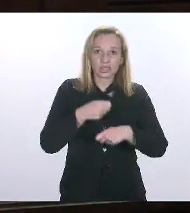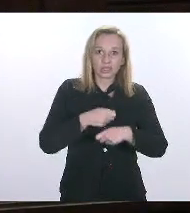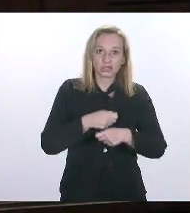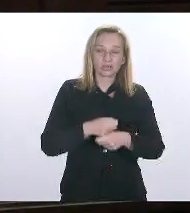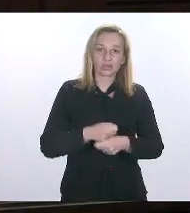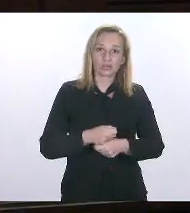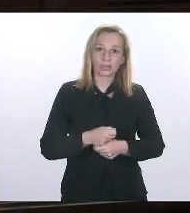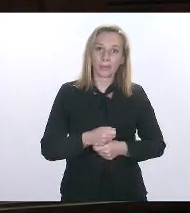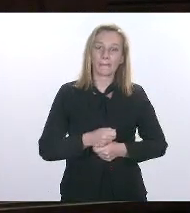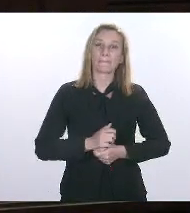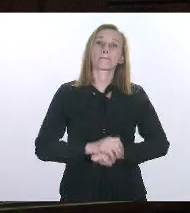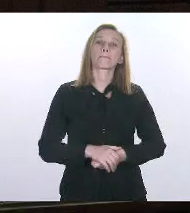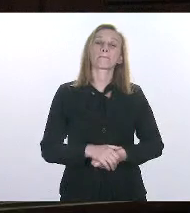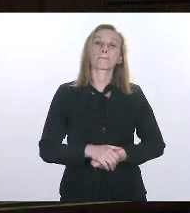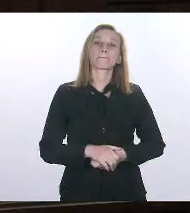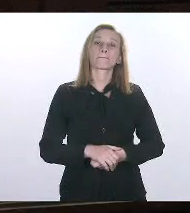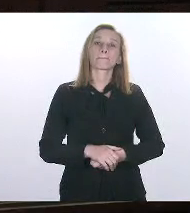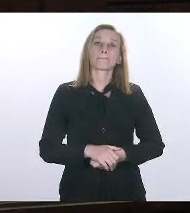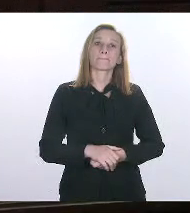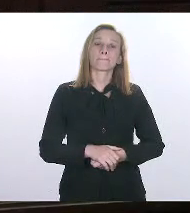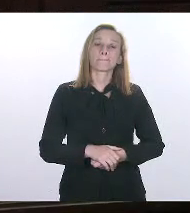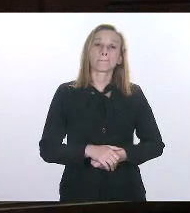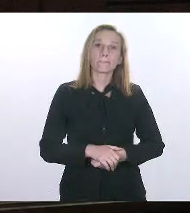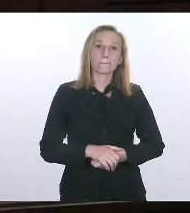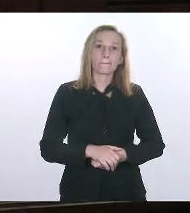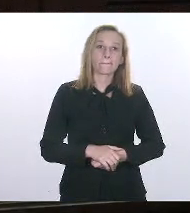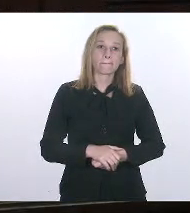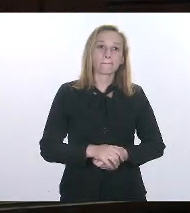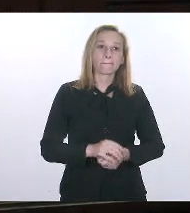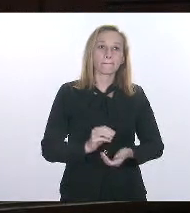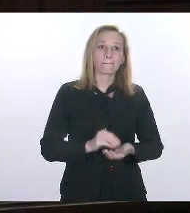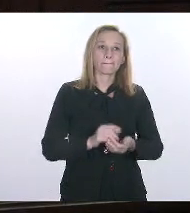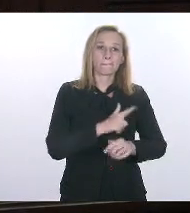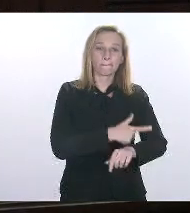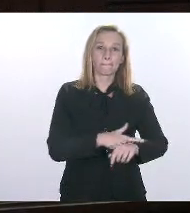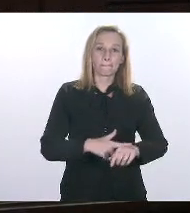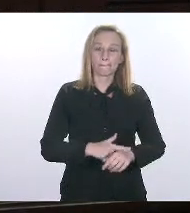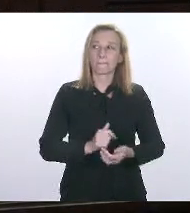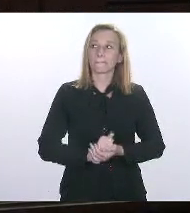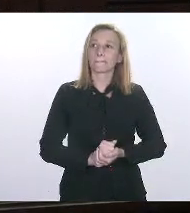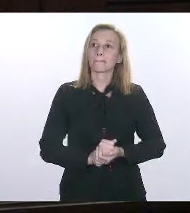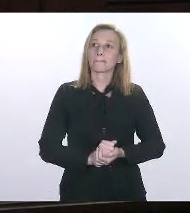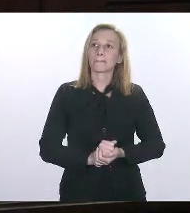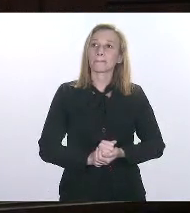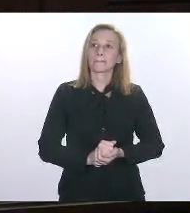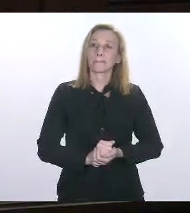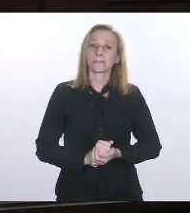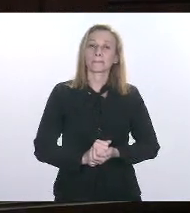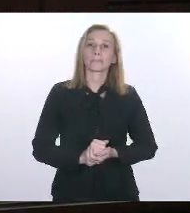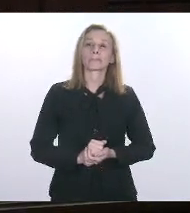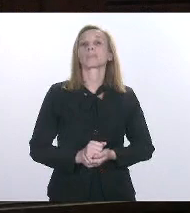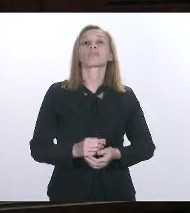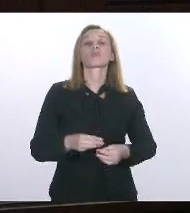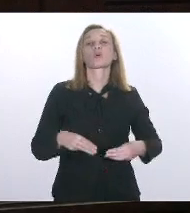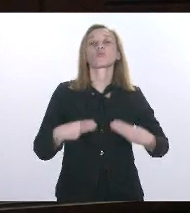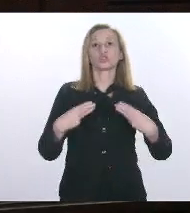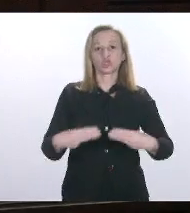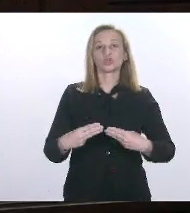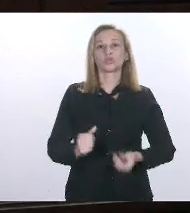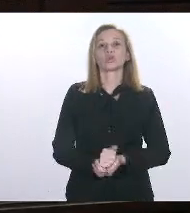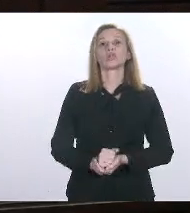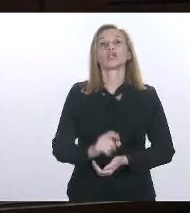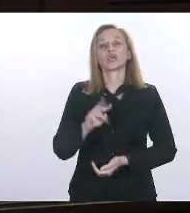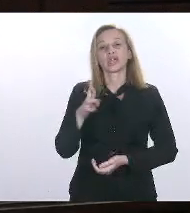bombeiros militares por transgressões disciplinares. A ação foi distribuída ao ministro